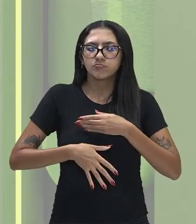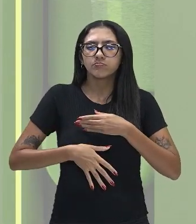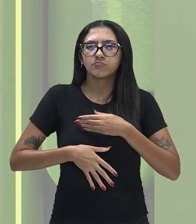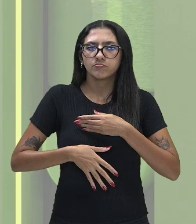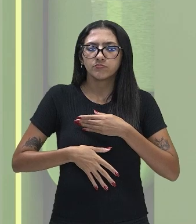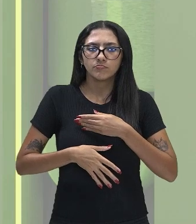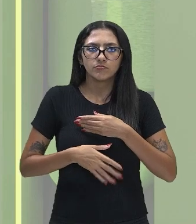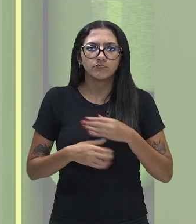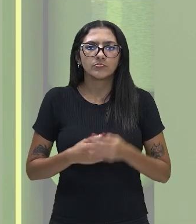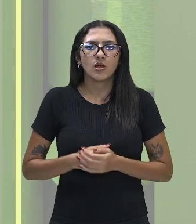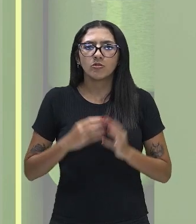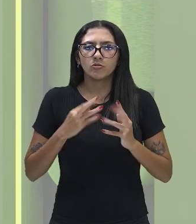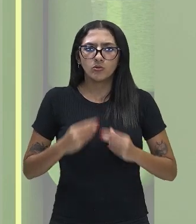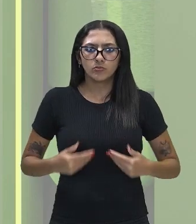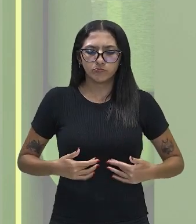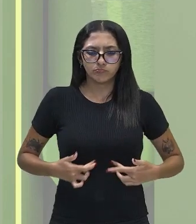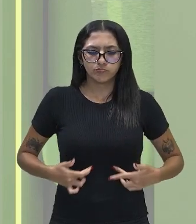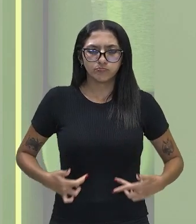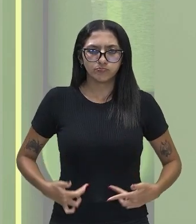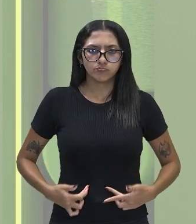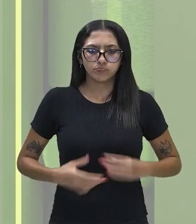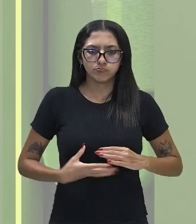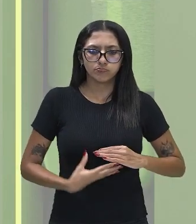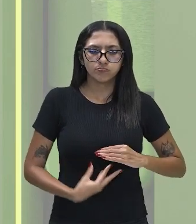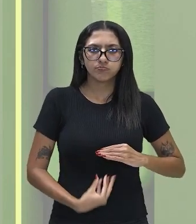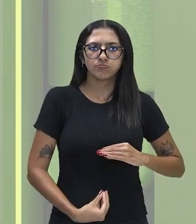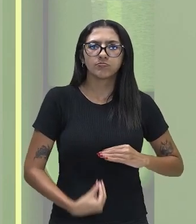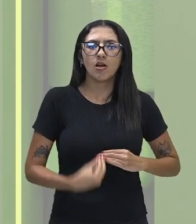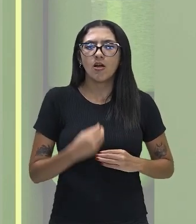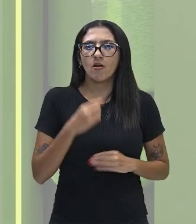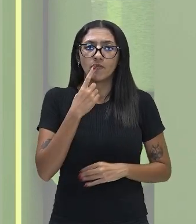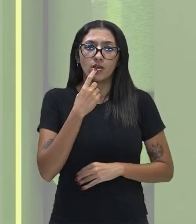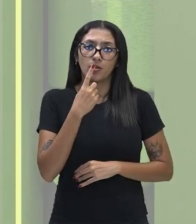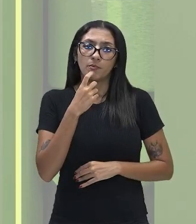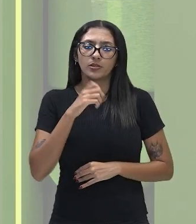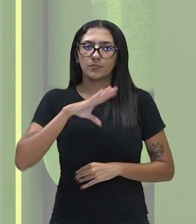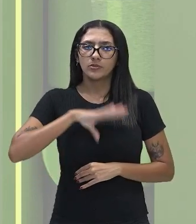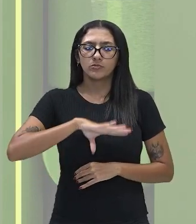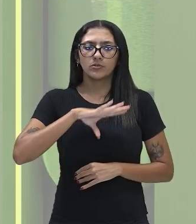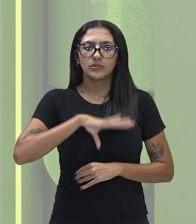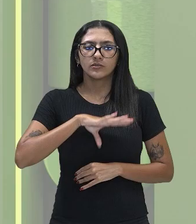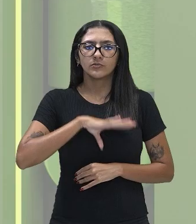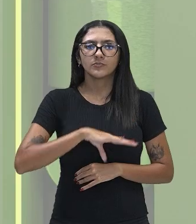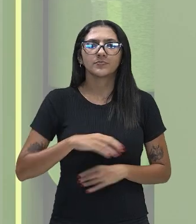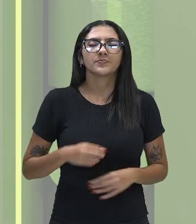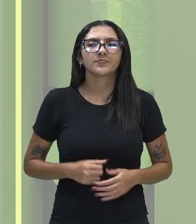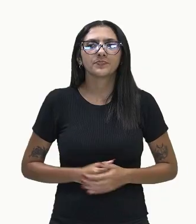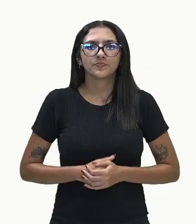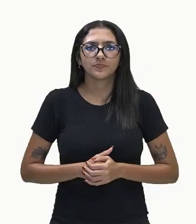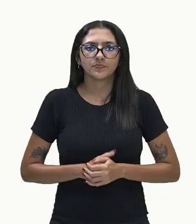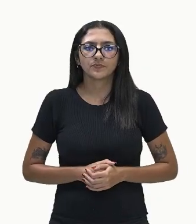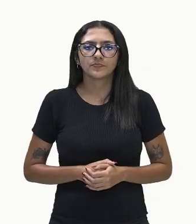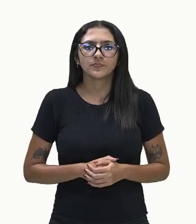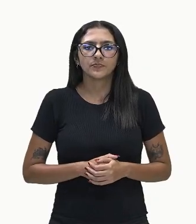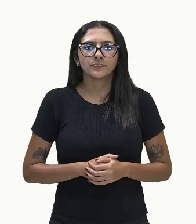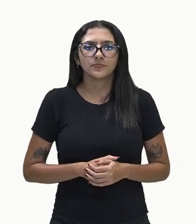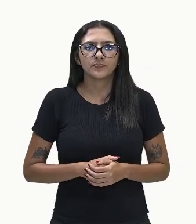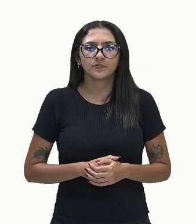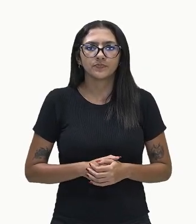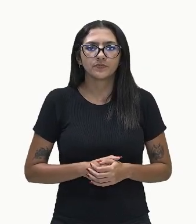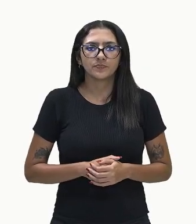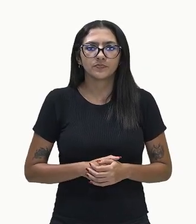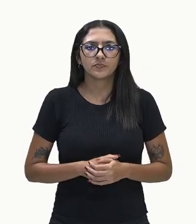com toda a camada do endométrio, certo? Então, o nosso